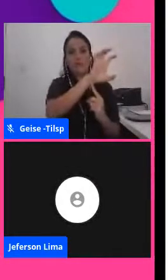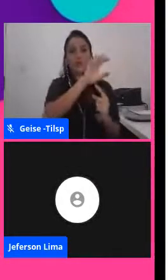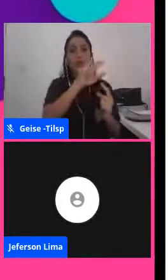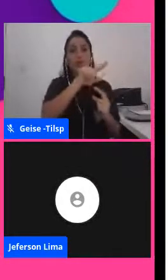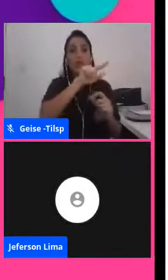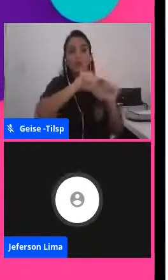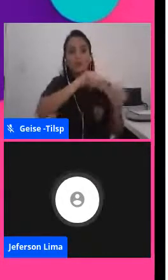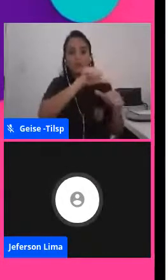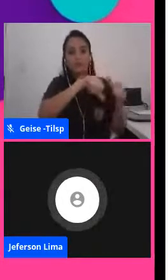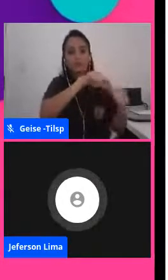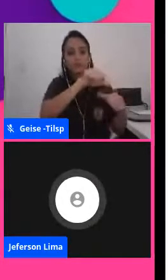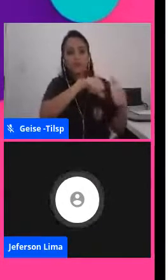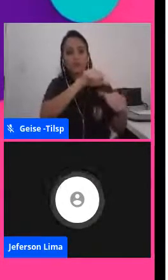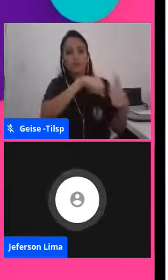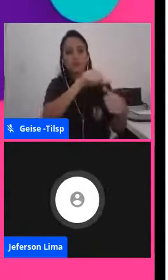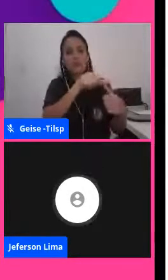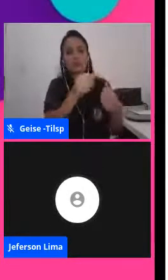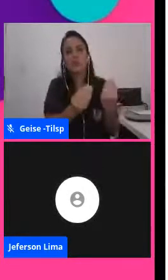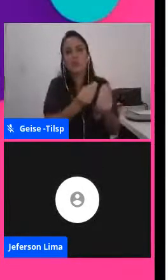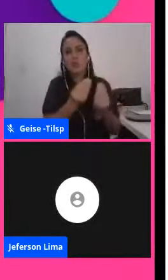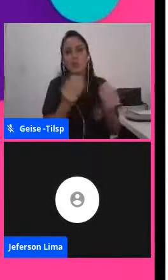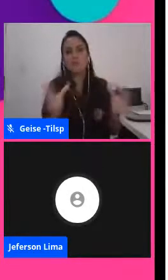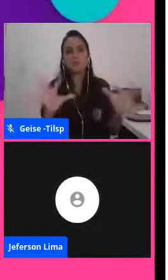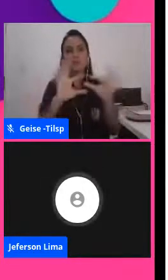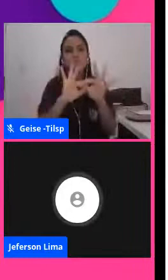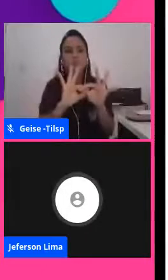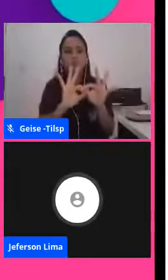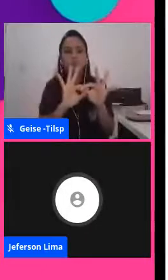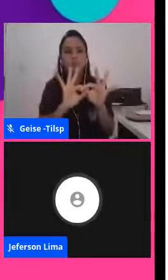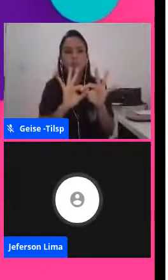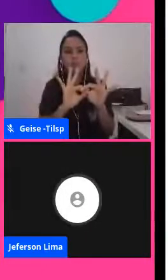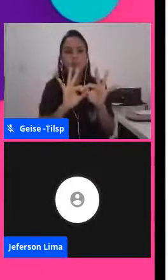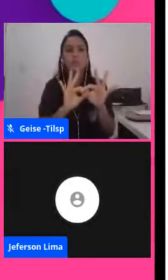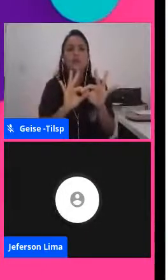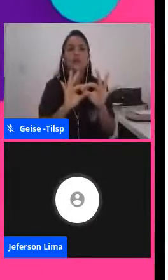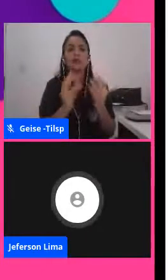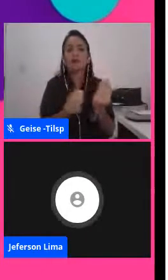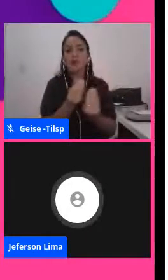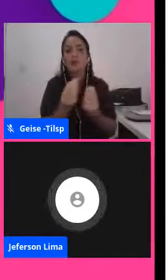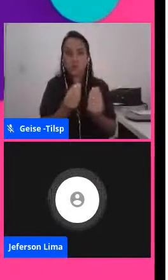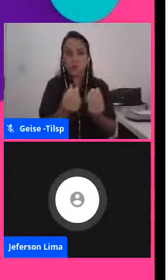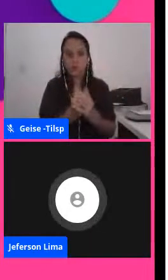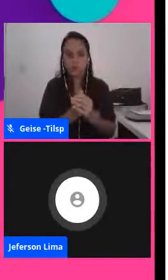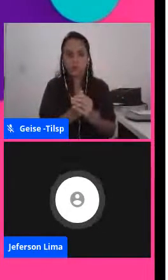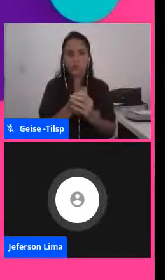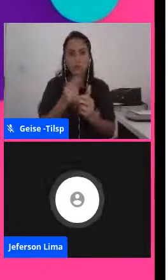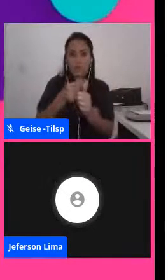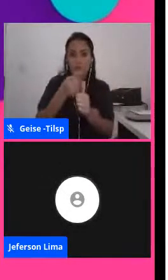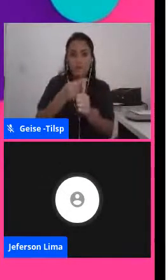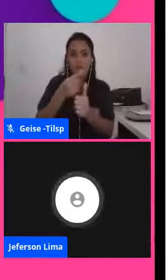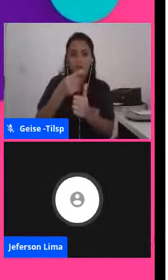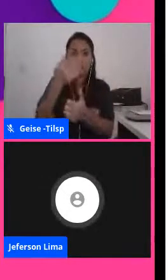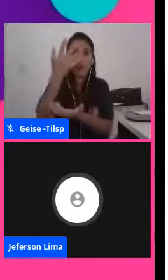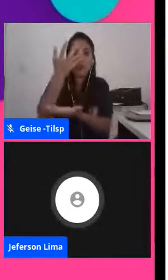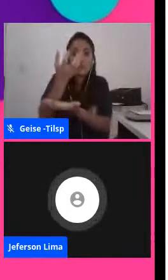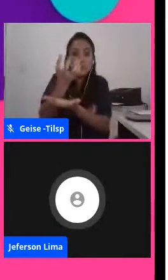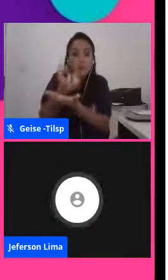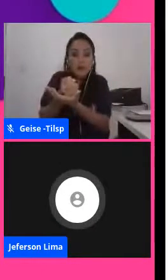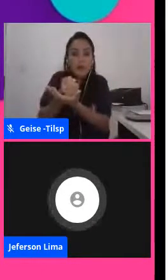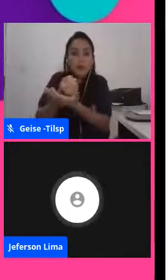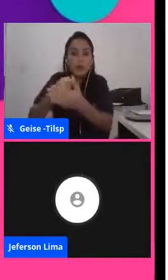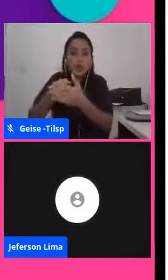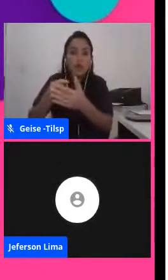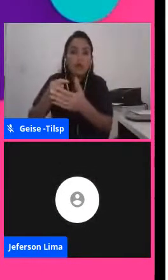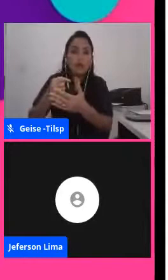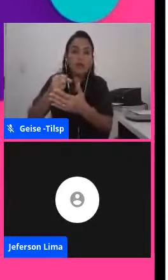tempos. Como é que a gente faria essa integração? O processo que a gente faria essa integração é: a gente vai gravar nosso código na flash, a gente vai criar uma interface